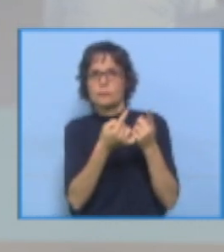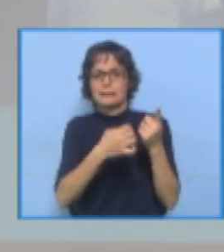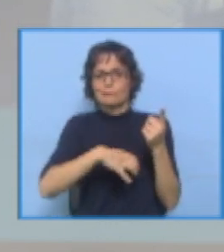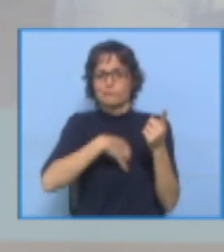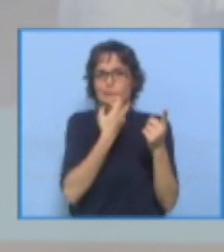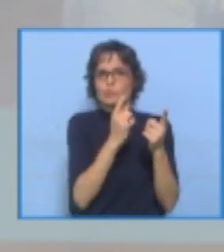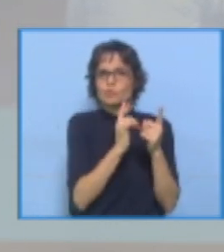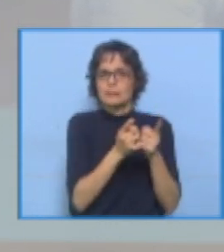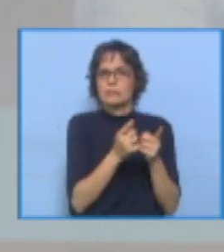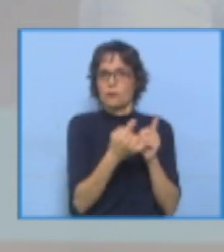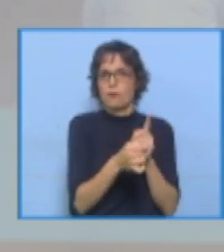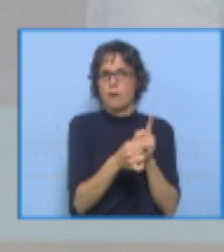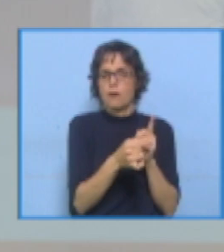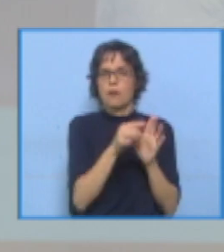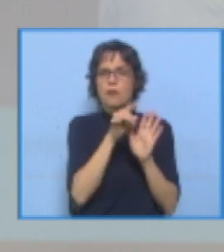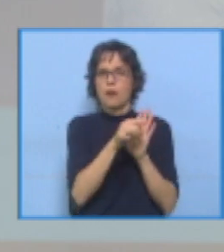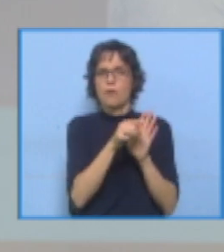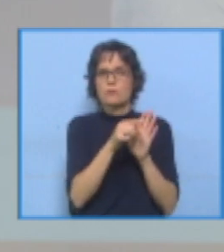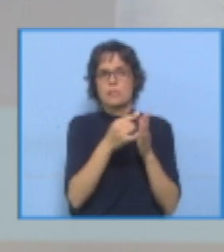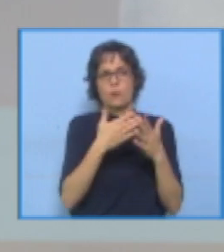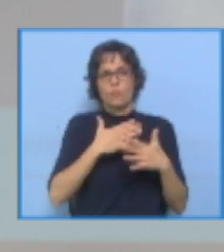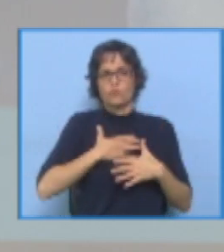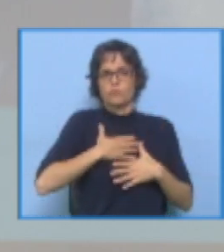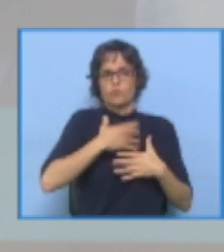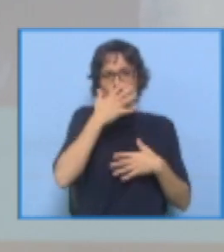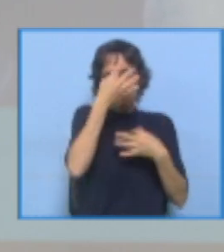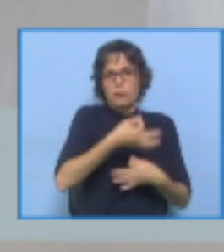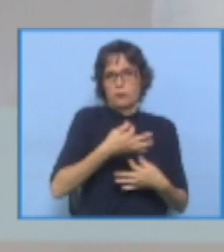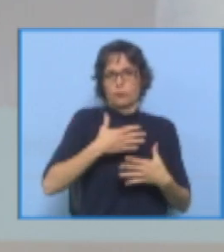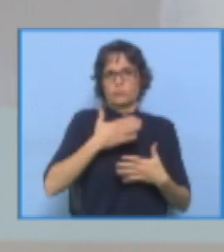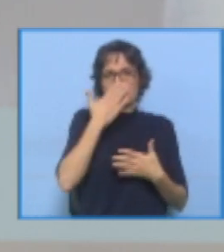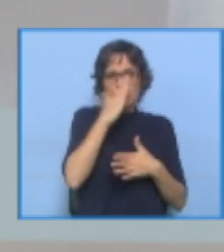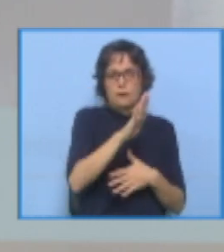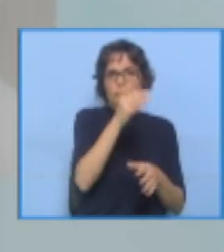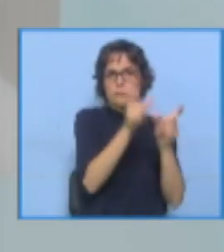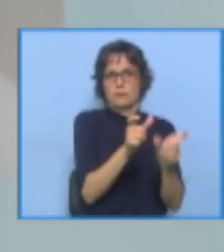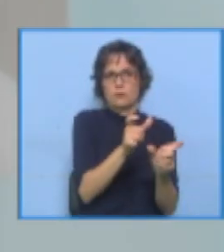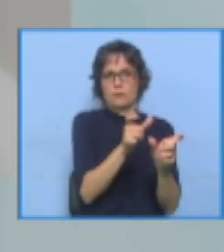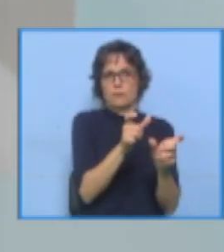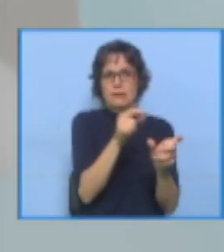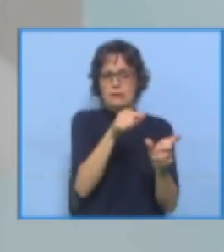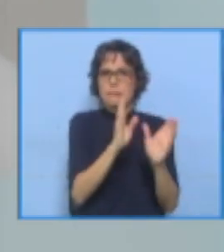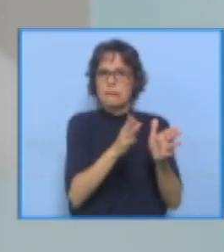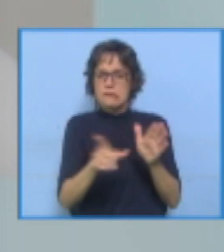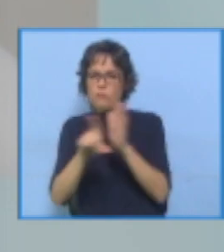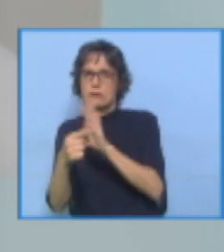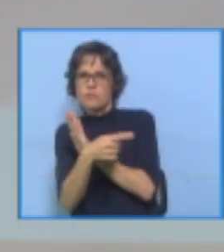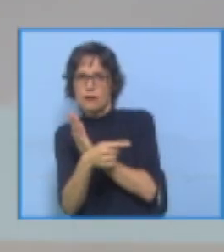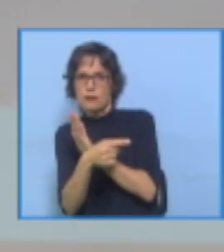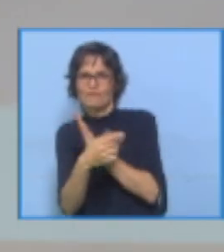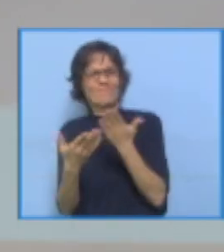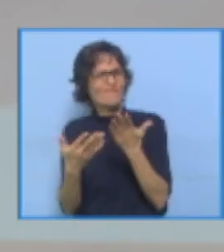de bem comum. Ou seja, quando nós estamos enredados numa discussão, e estamos na própria Comissão